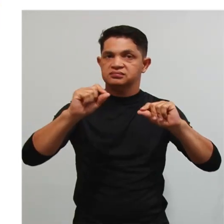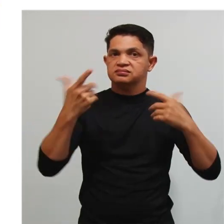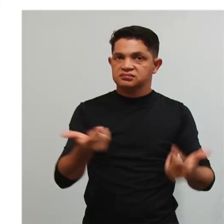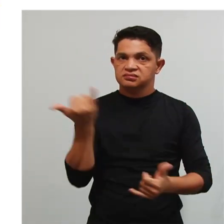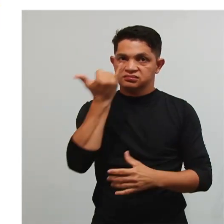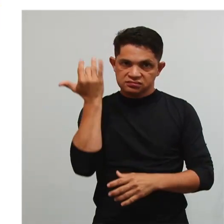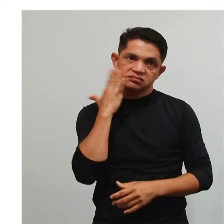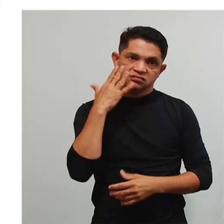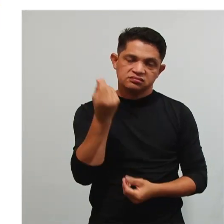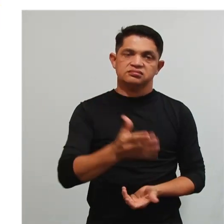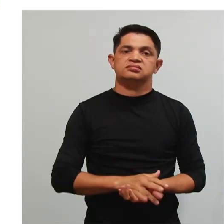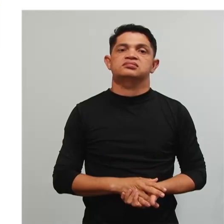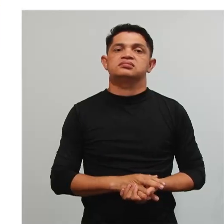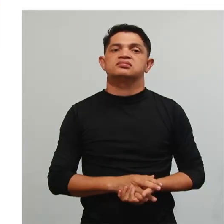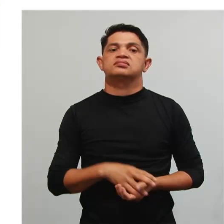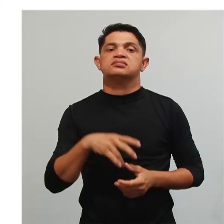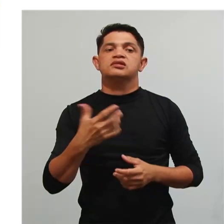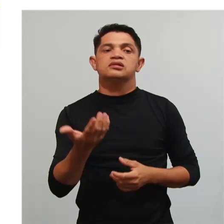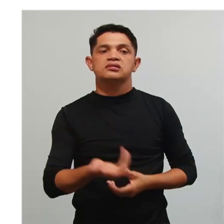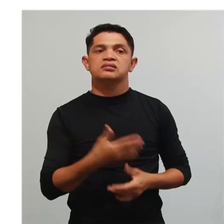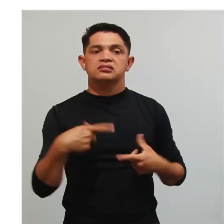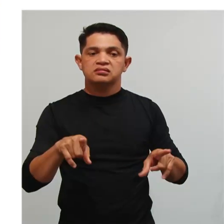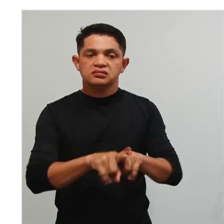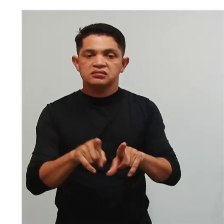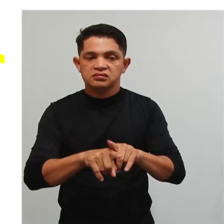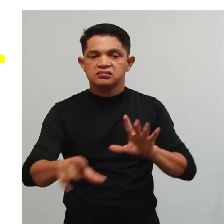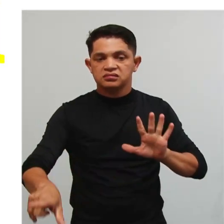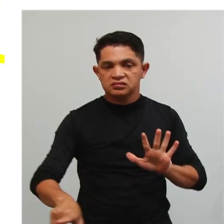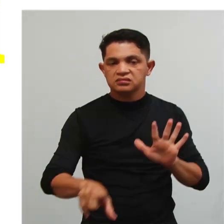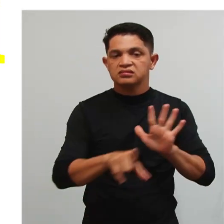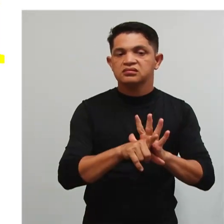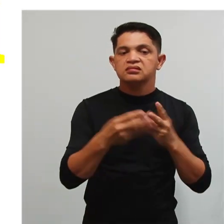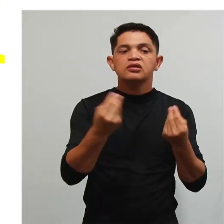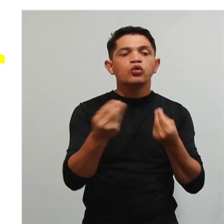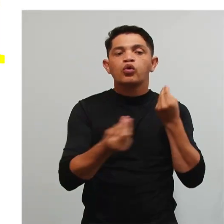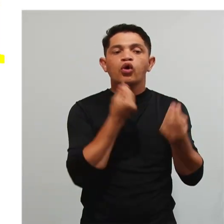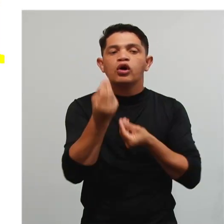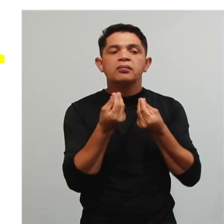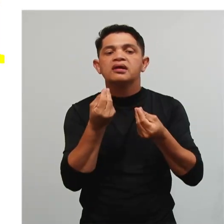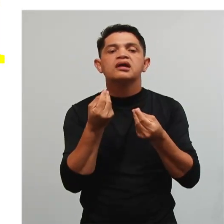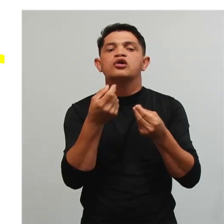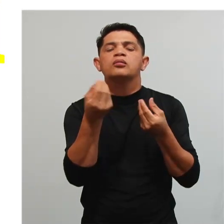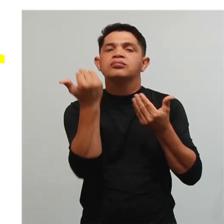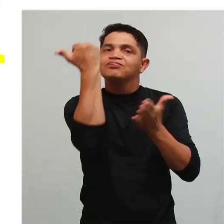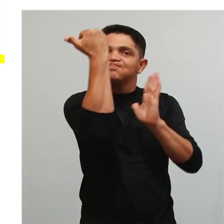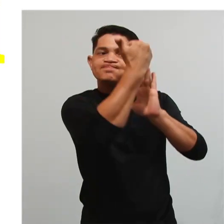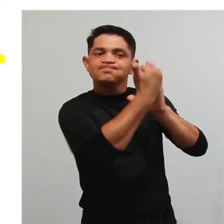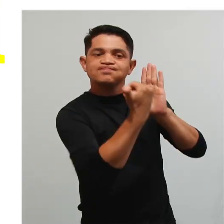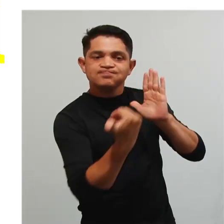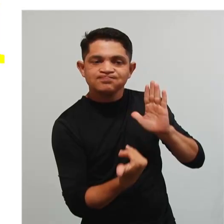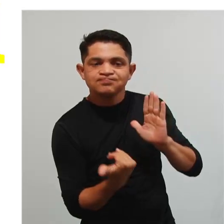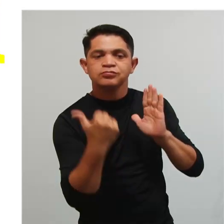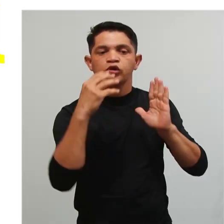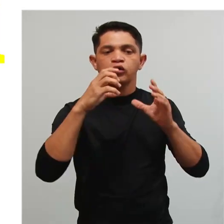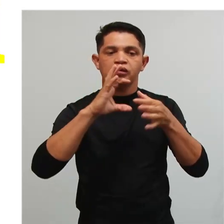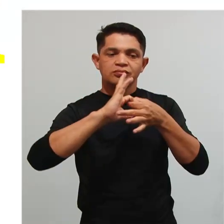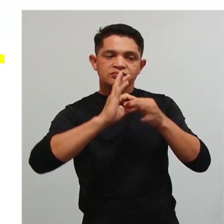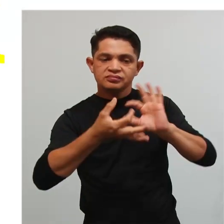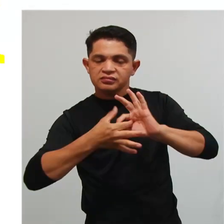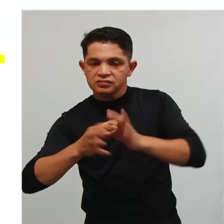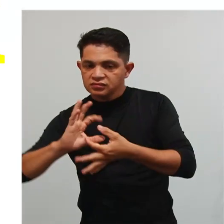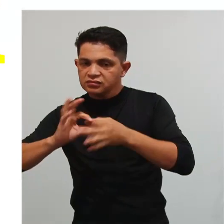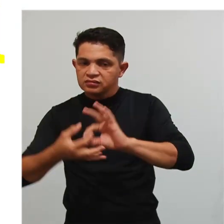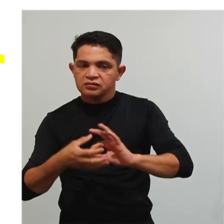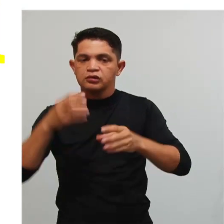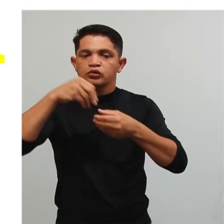da consulta. Sugestão de elementos de coesão para a redação da ata. Então, aqui são elementos que você pode